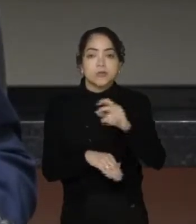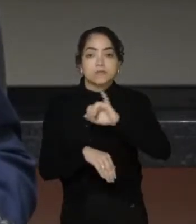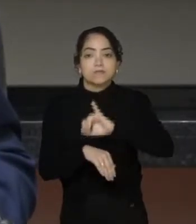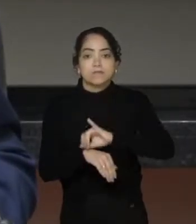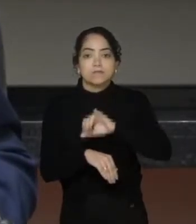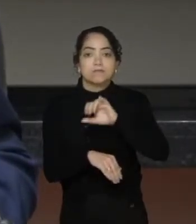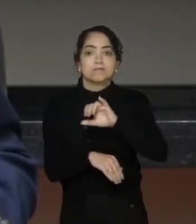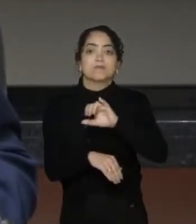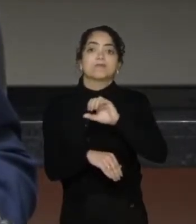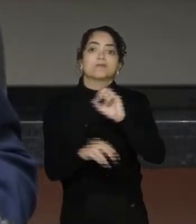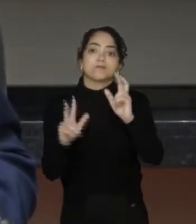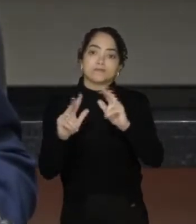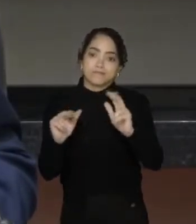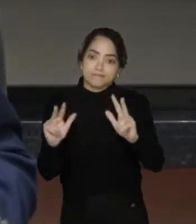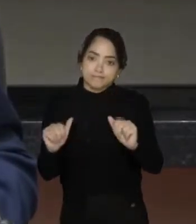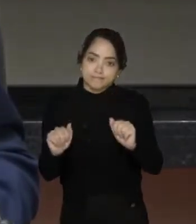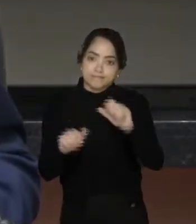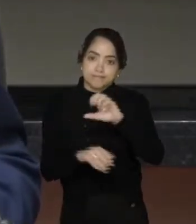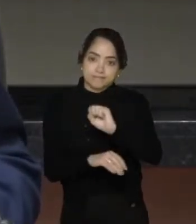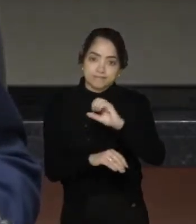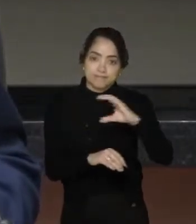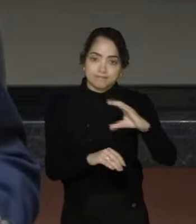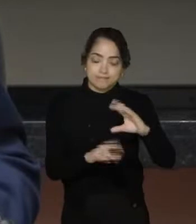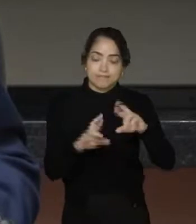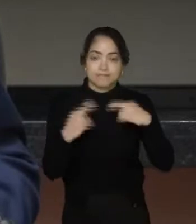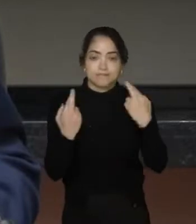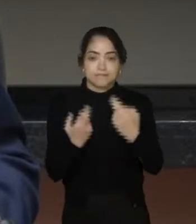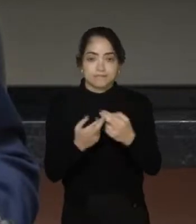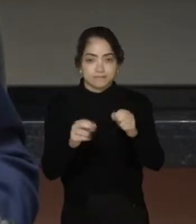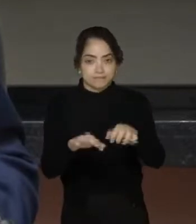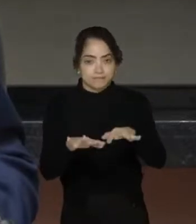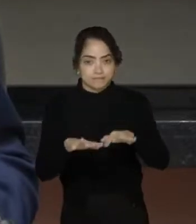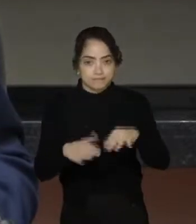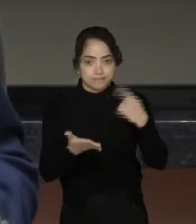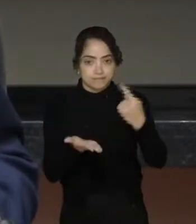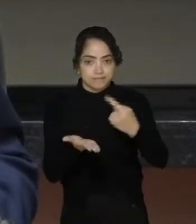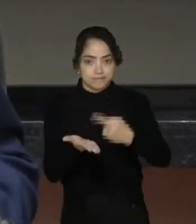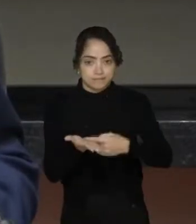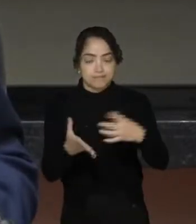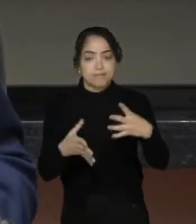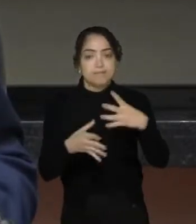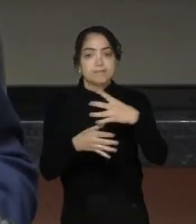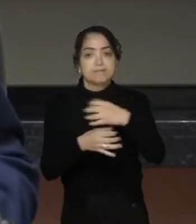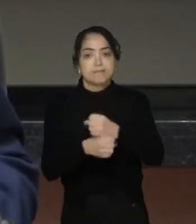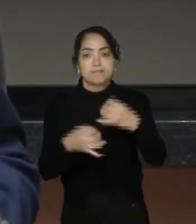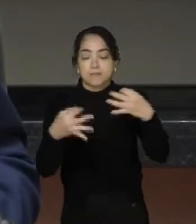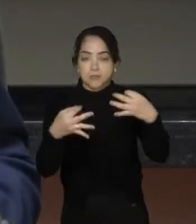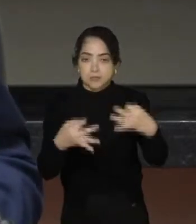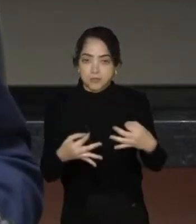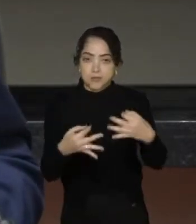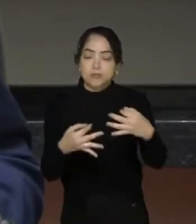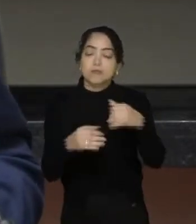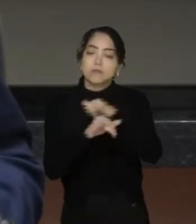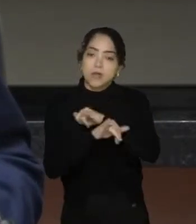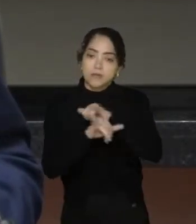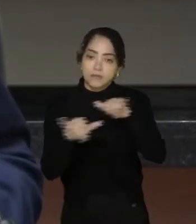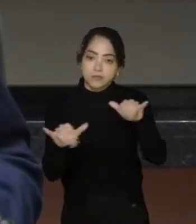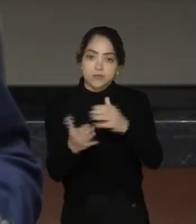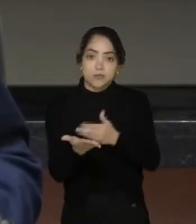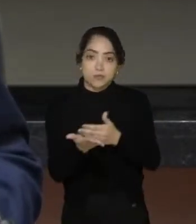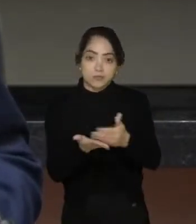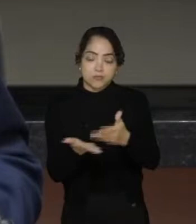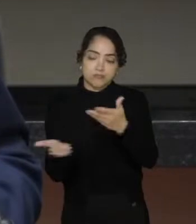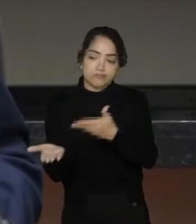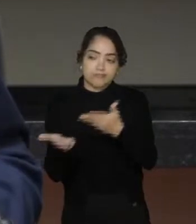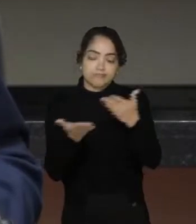Catarina, reuniu-se à Assembleia Legislativa em sessão ordinária. Havendo coro regimental, o senhor presidente declarou abertos trabalhos e convidou o senhor